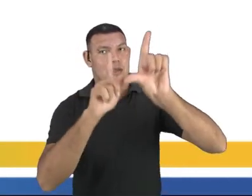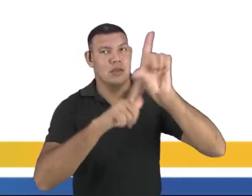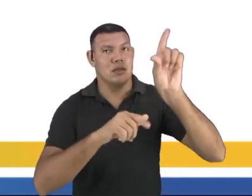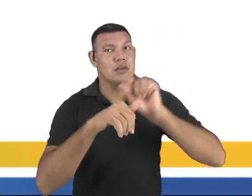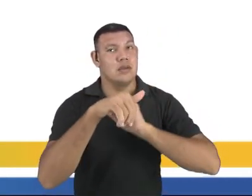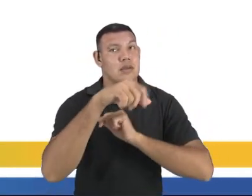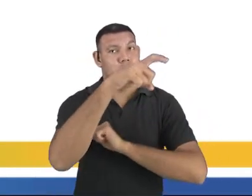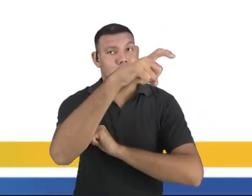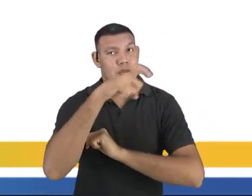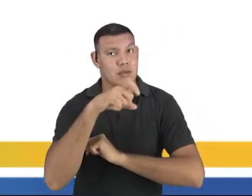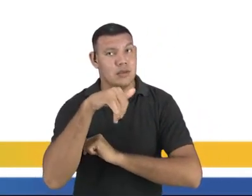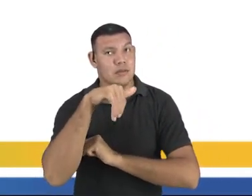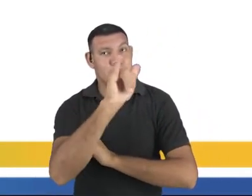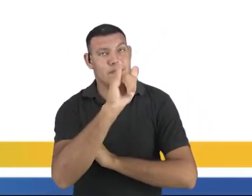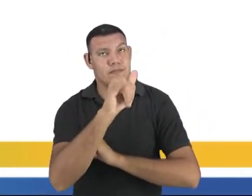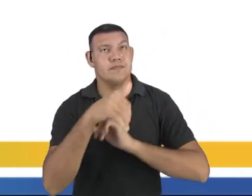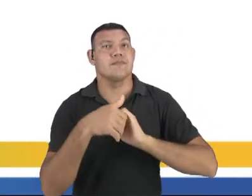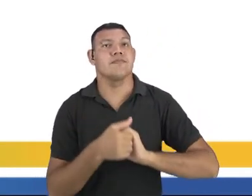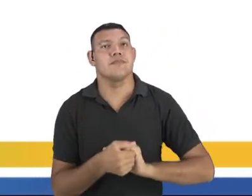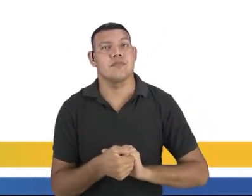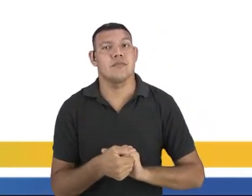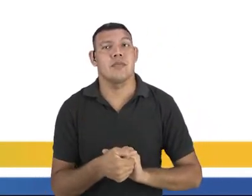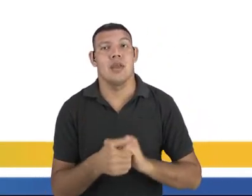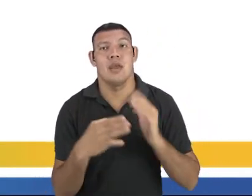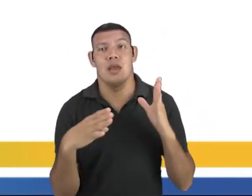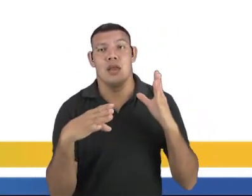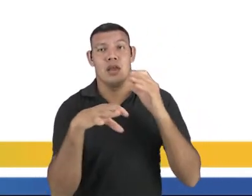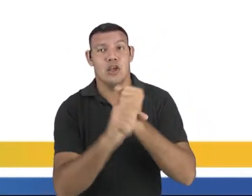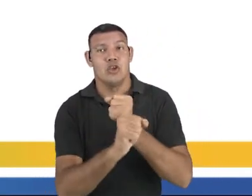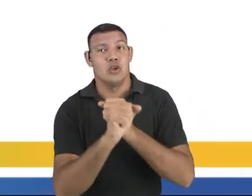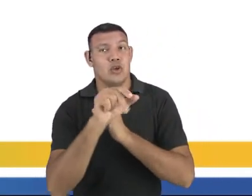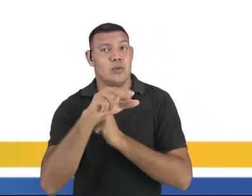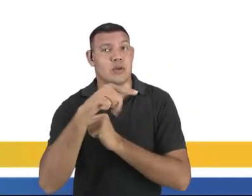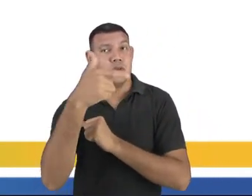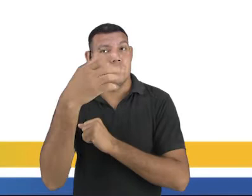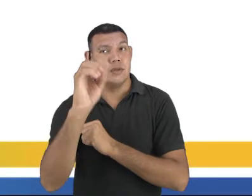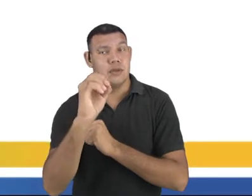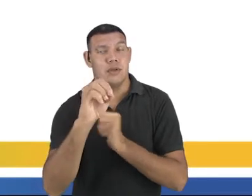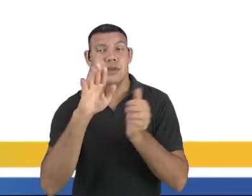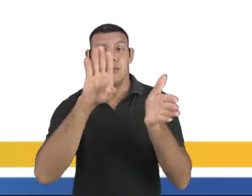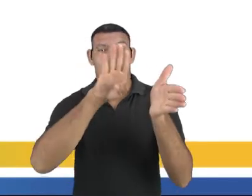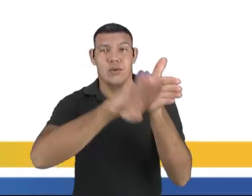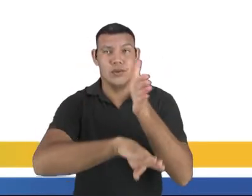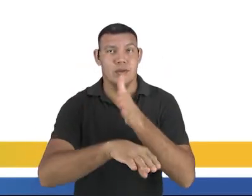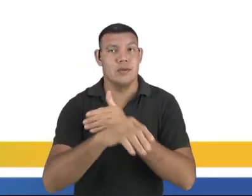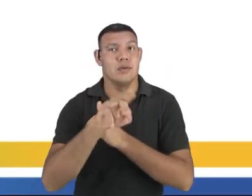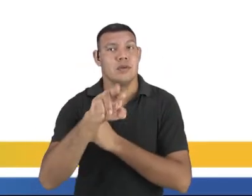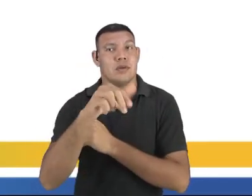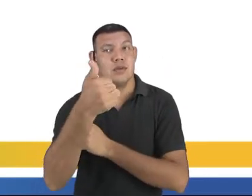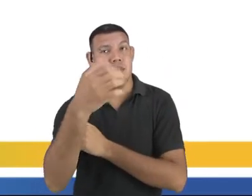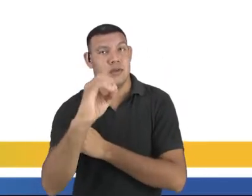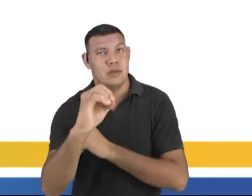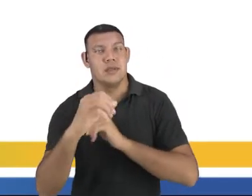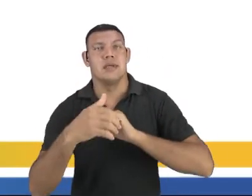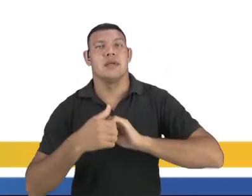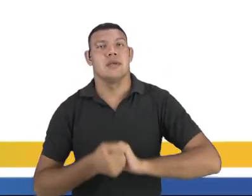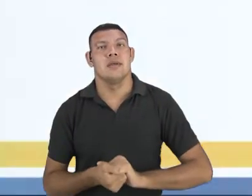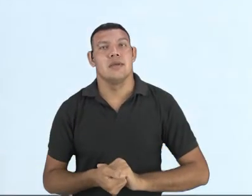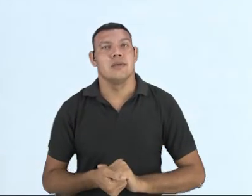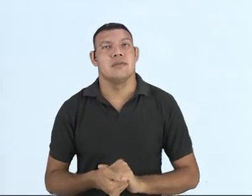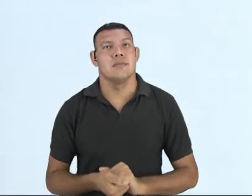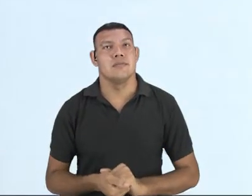que é igual a um certo resultado de novo a soma é igual a 20 e a diferença ou seja subtração = 10